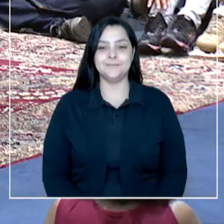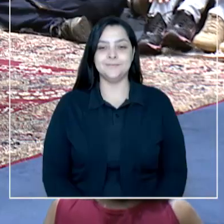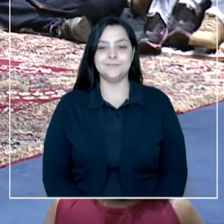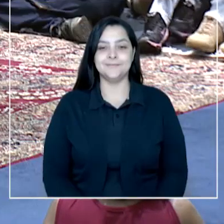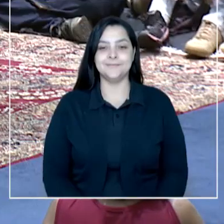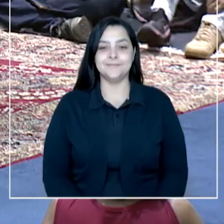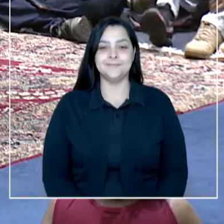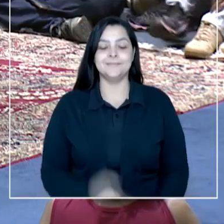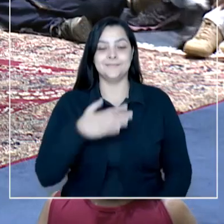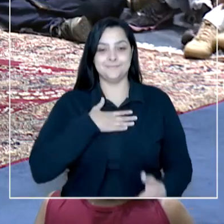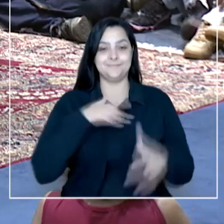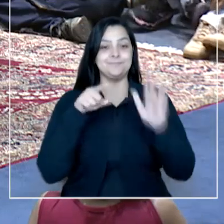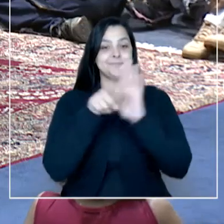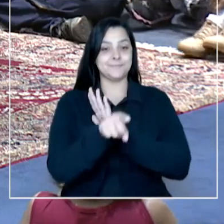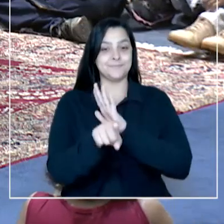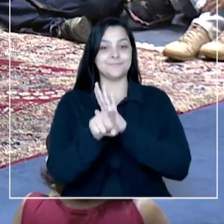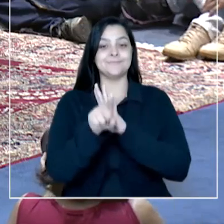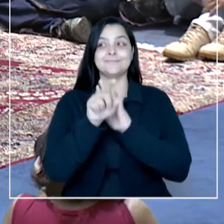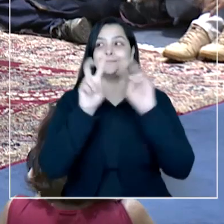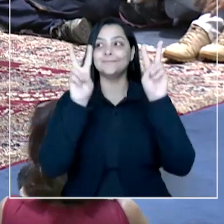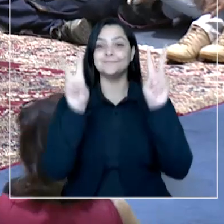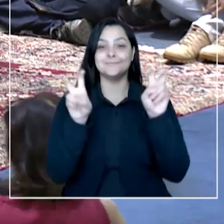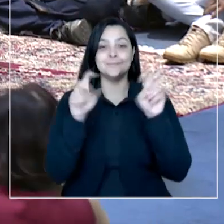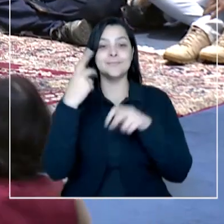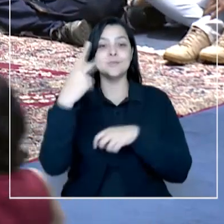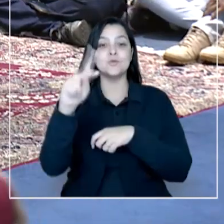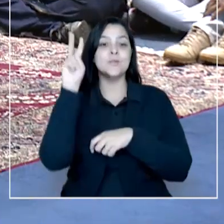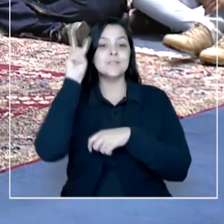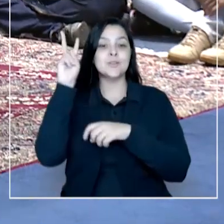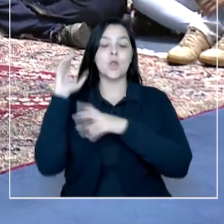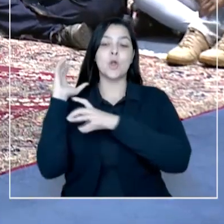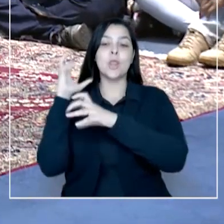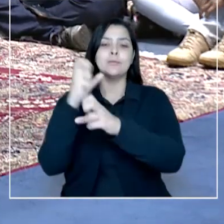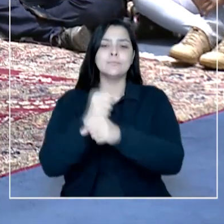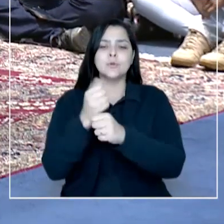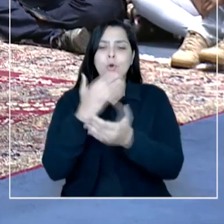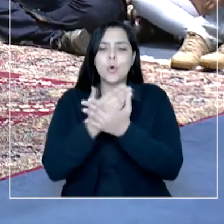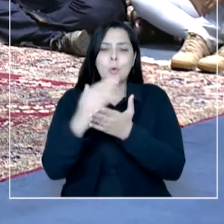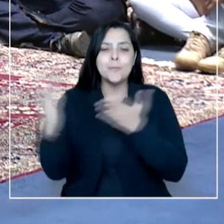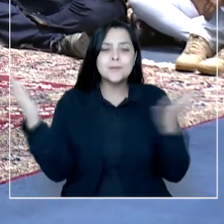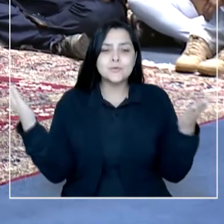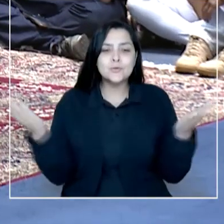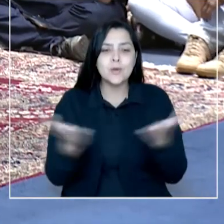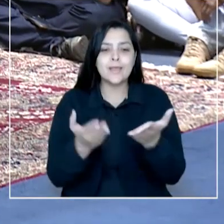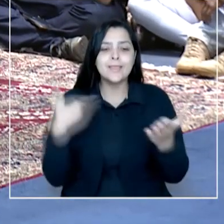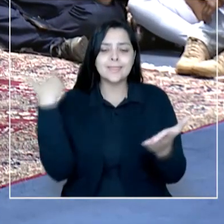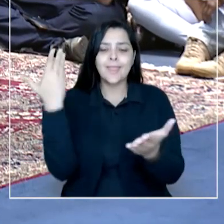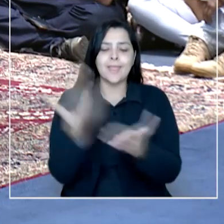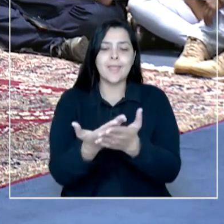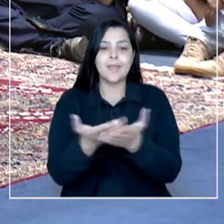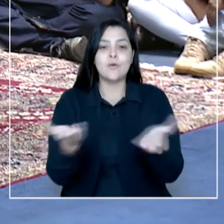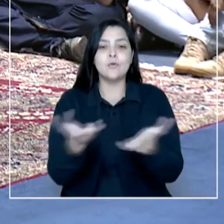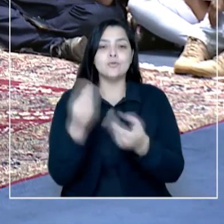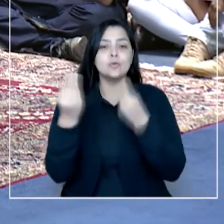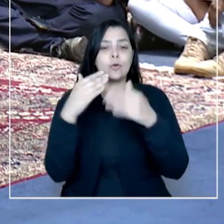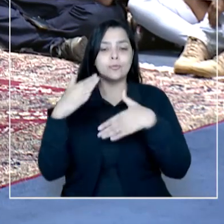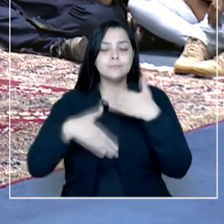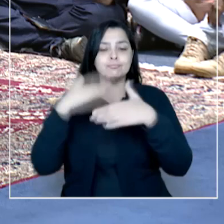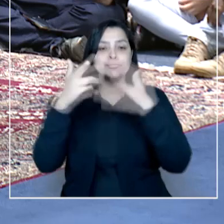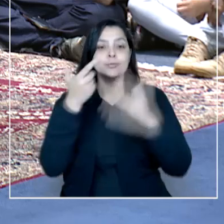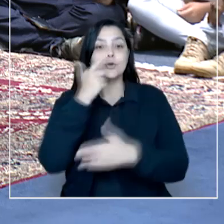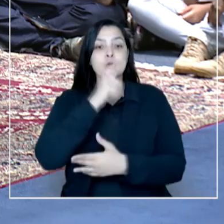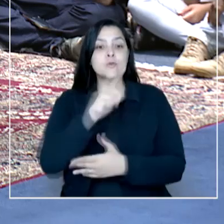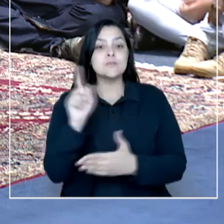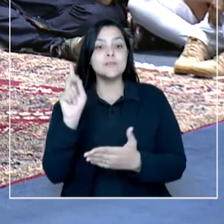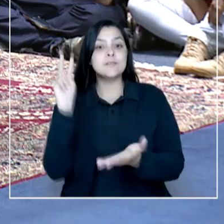Bom, a minha pergunta, eu queria saber como que foi a sua trajetória, do início de tudo até hoje, de como que foi para você chegar e você conseguir